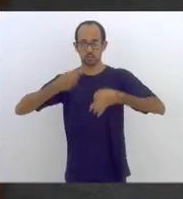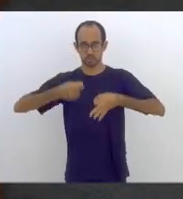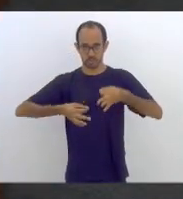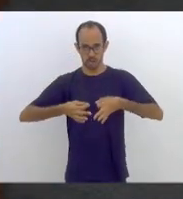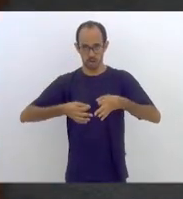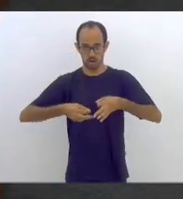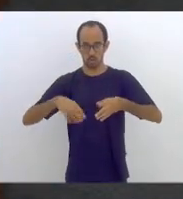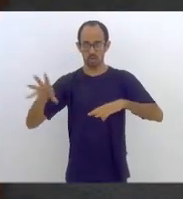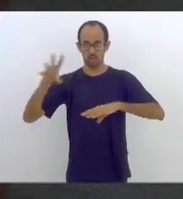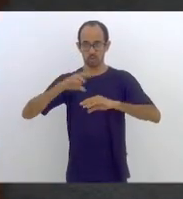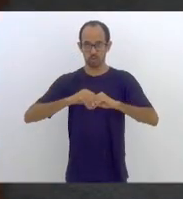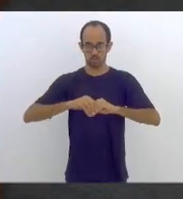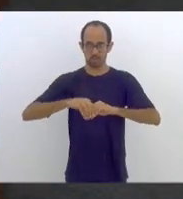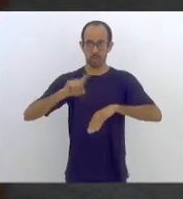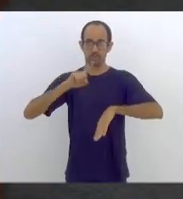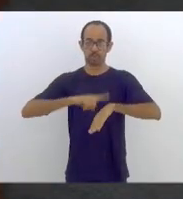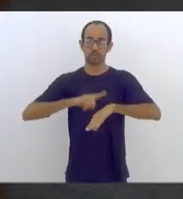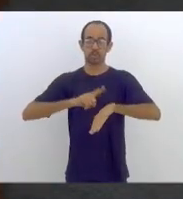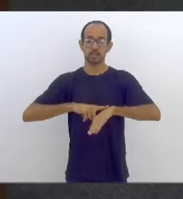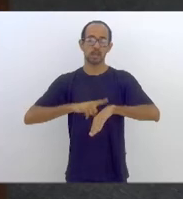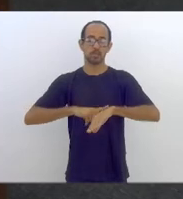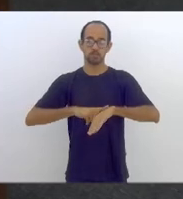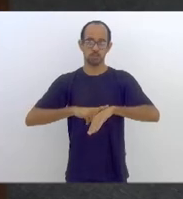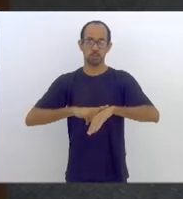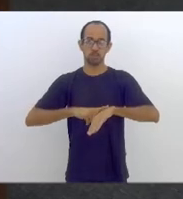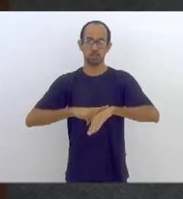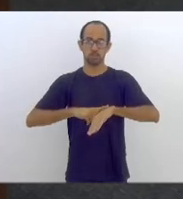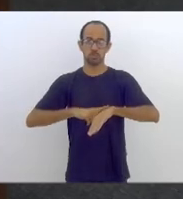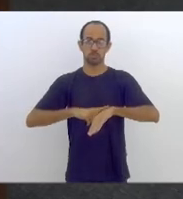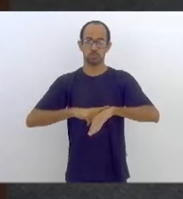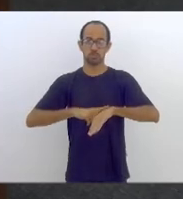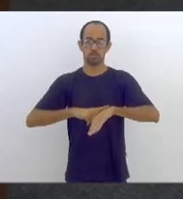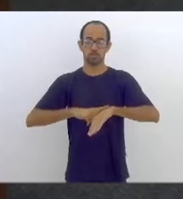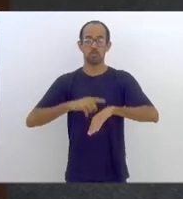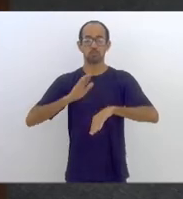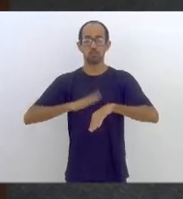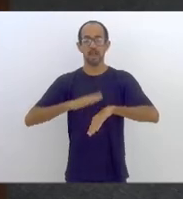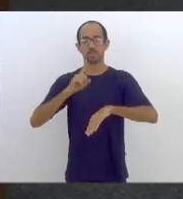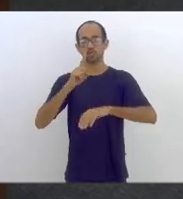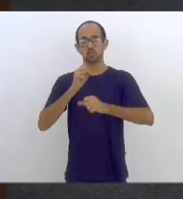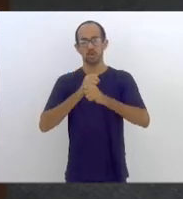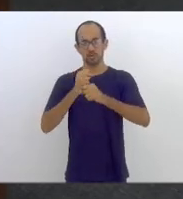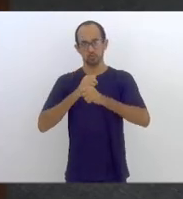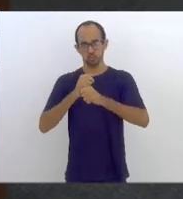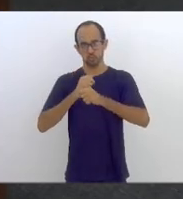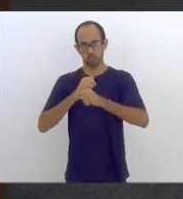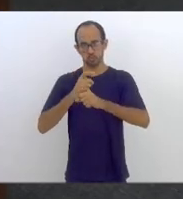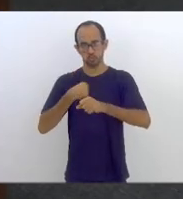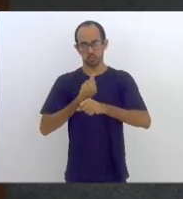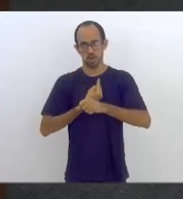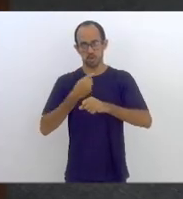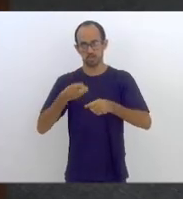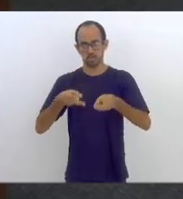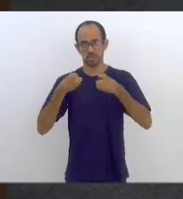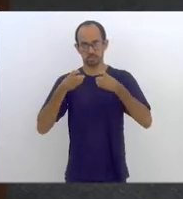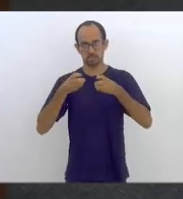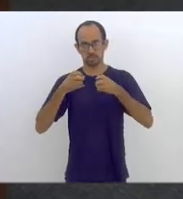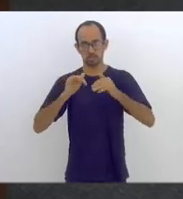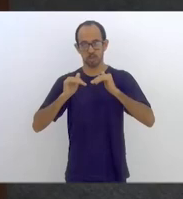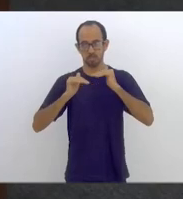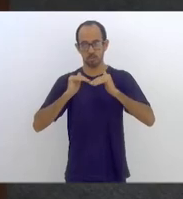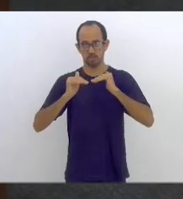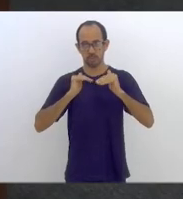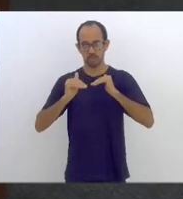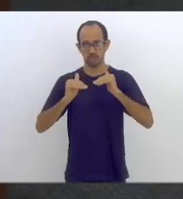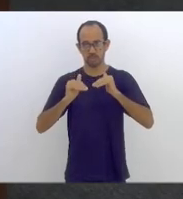se estende este contrato pelo prazo de um ano e nós verificamos uma movimentação